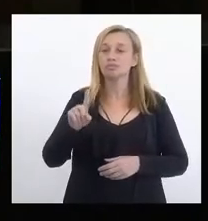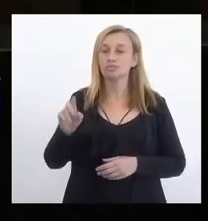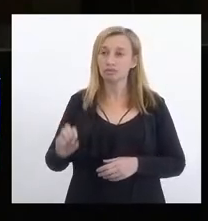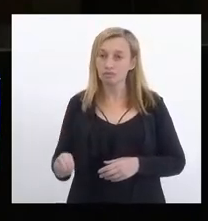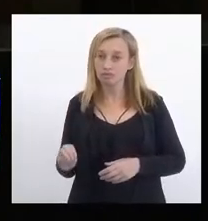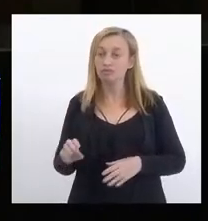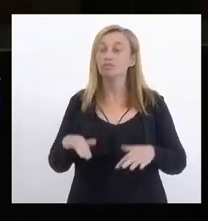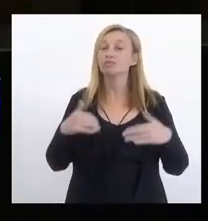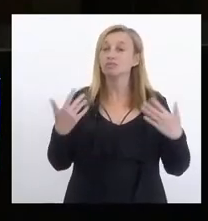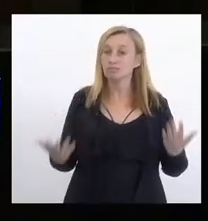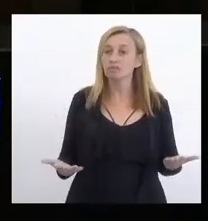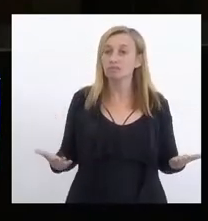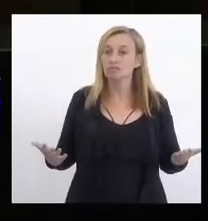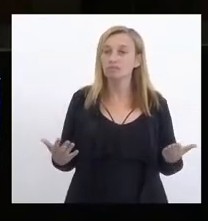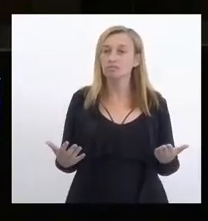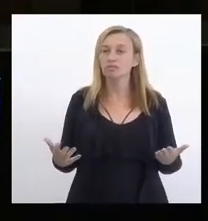então,